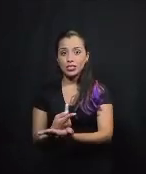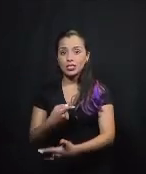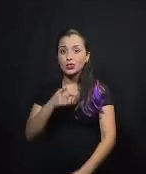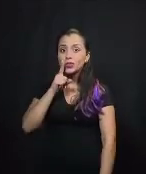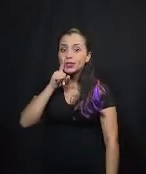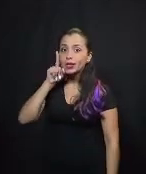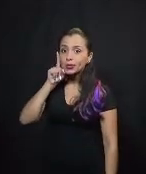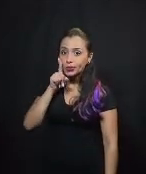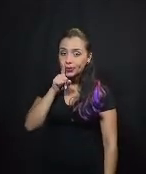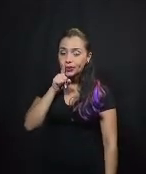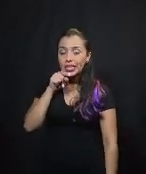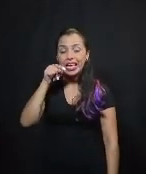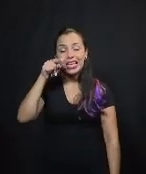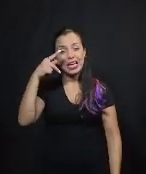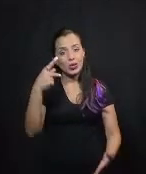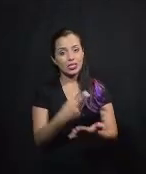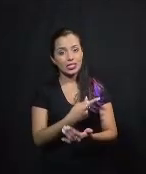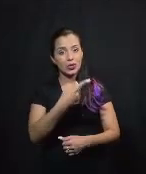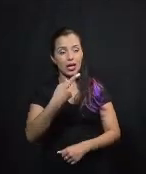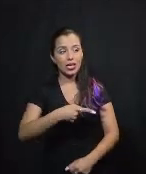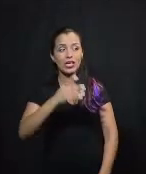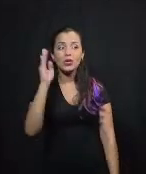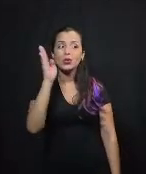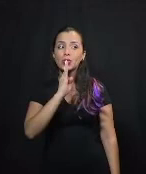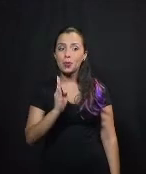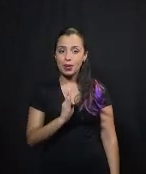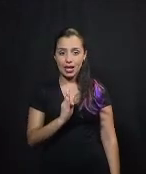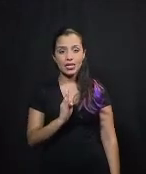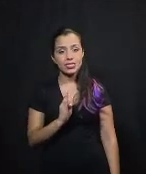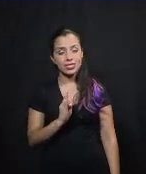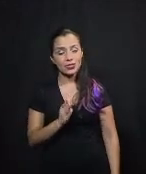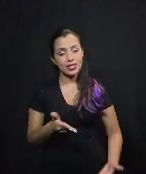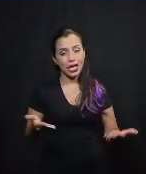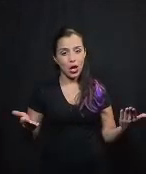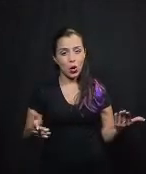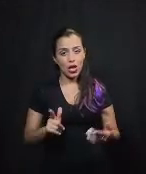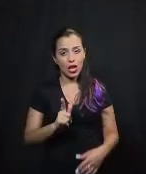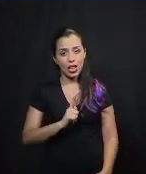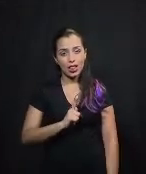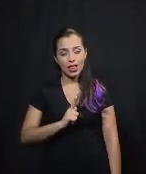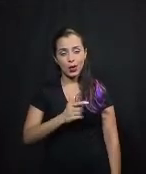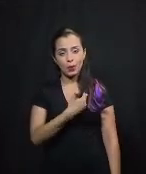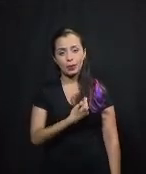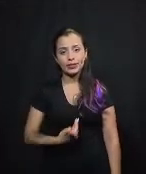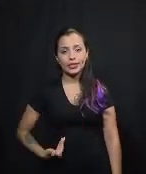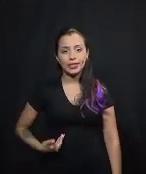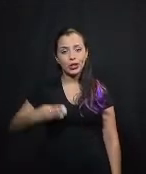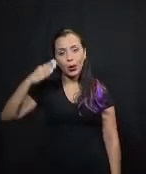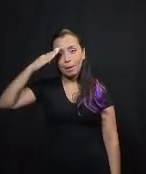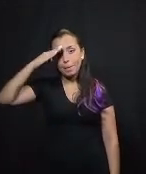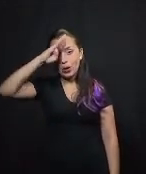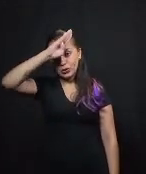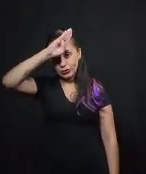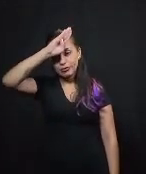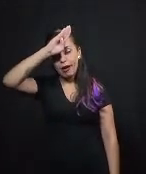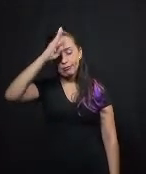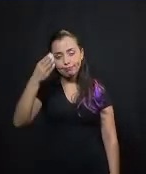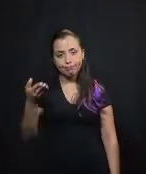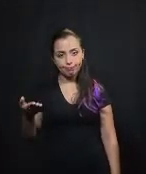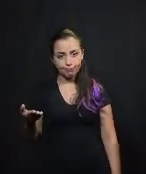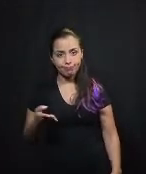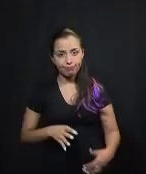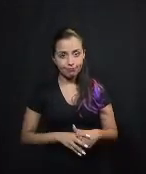no nosso Brasil aqui, com a vitória do presidente Bolsonaro. Isso é claro, isso